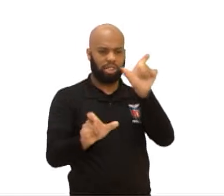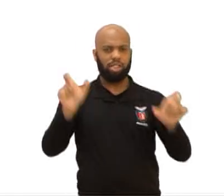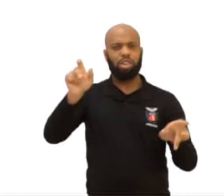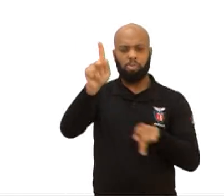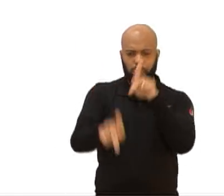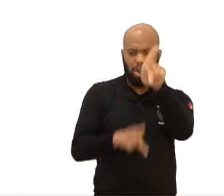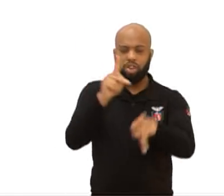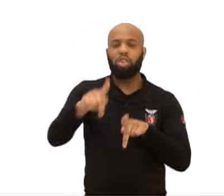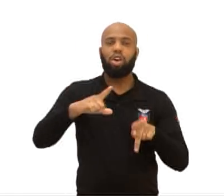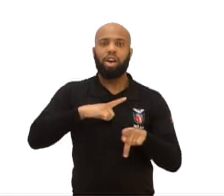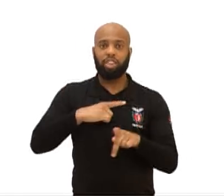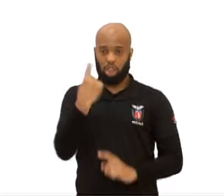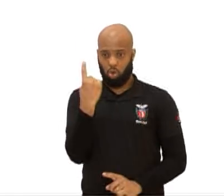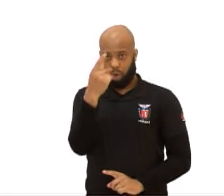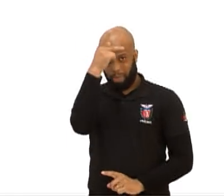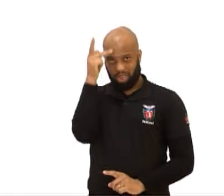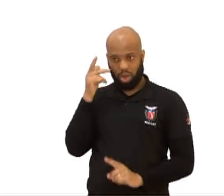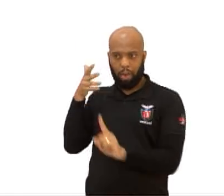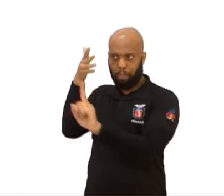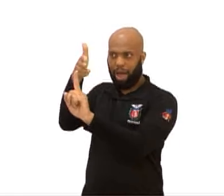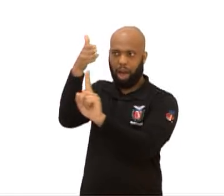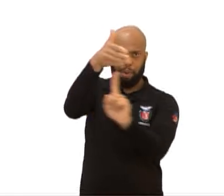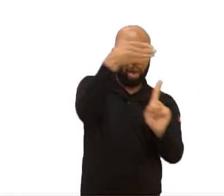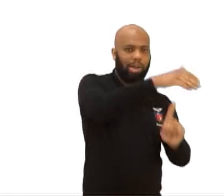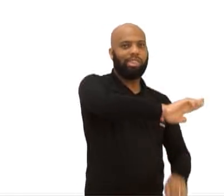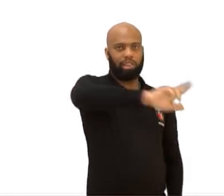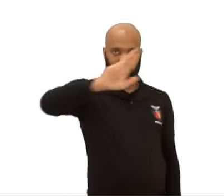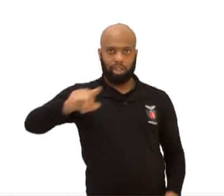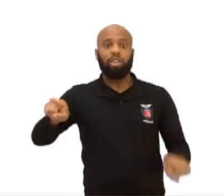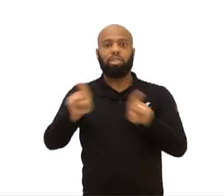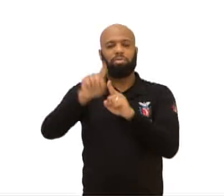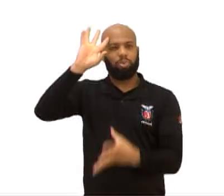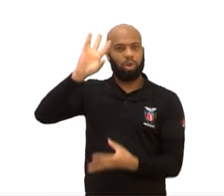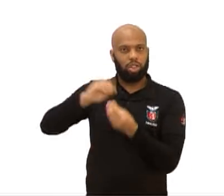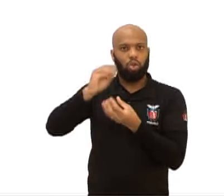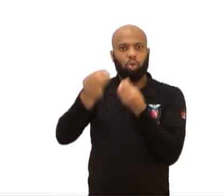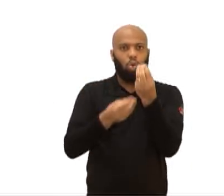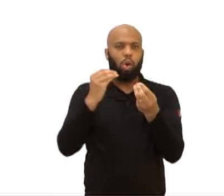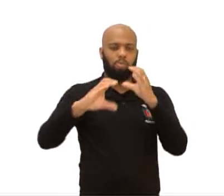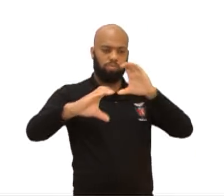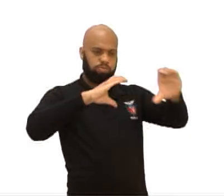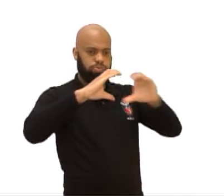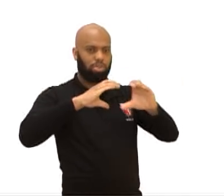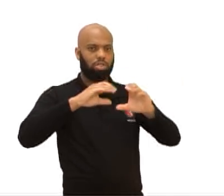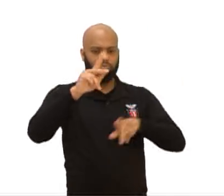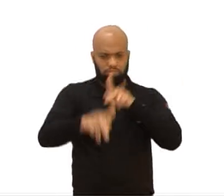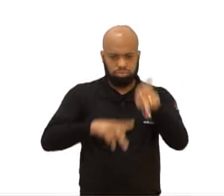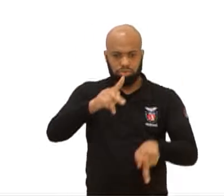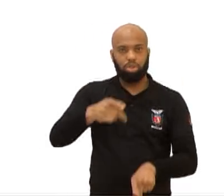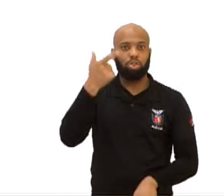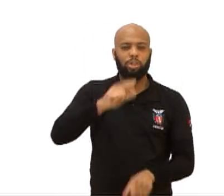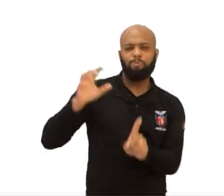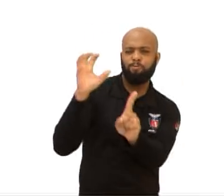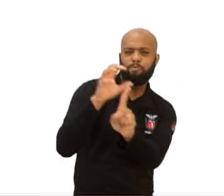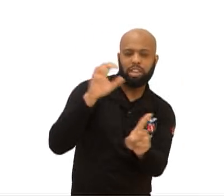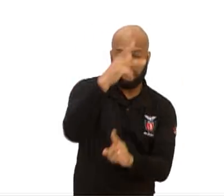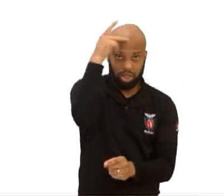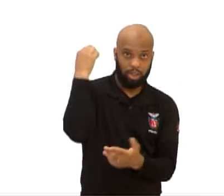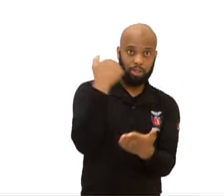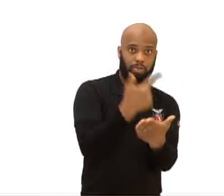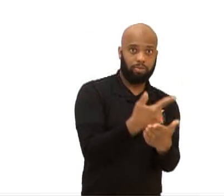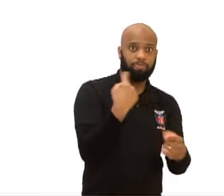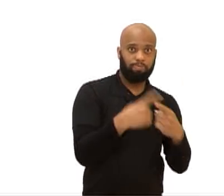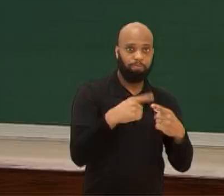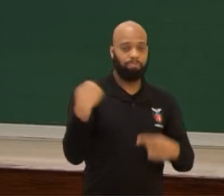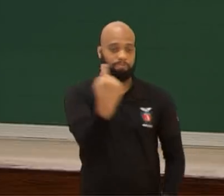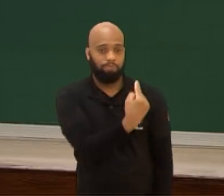que é de um ponto para vários outros pontos, e entendemos como a comunicação de massa pode influenciar o consumo, que ela pode levar